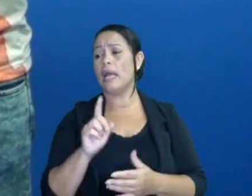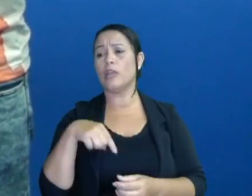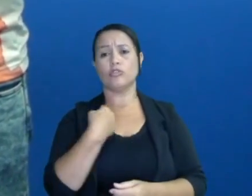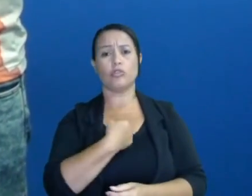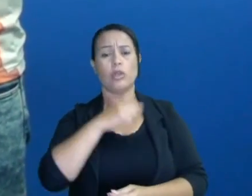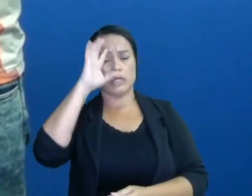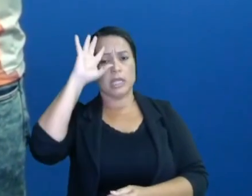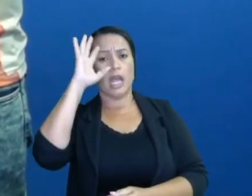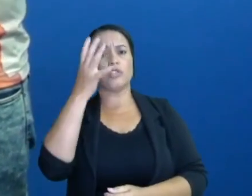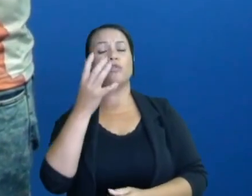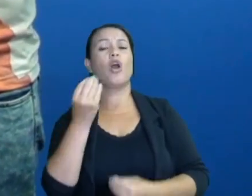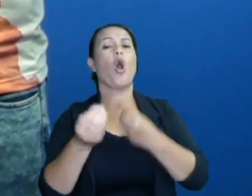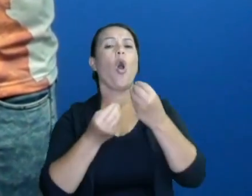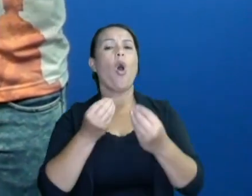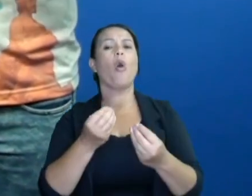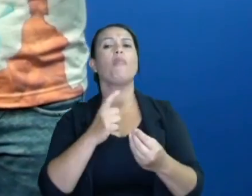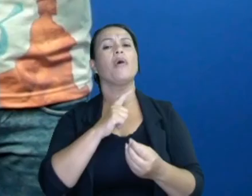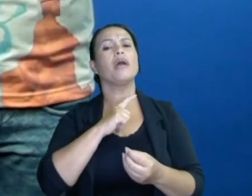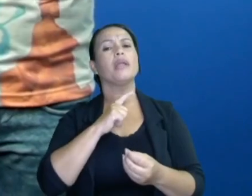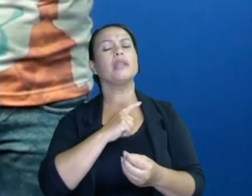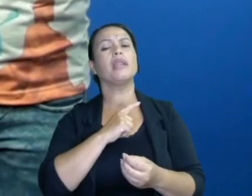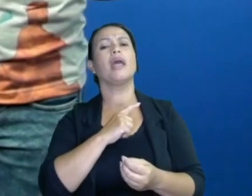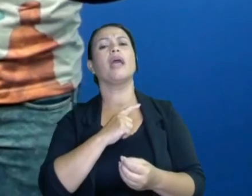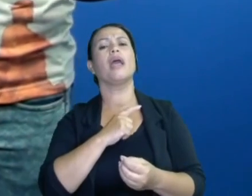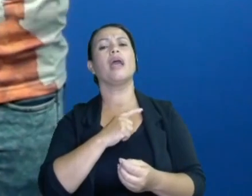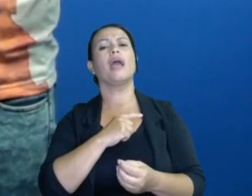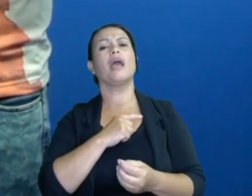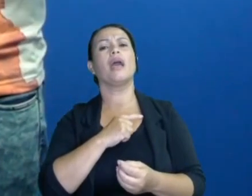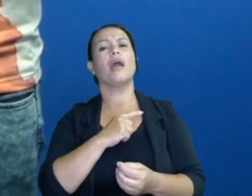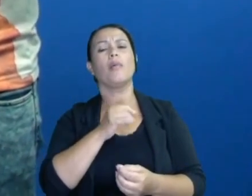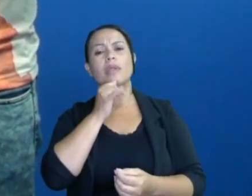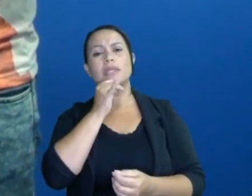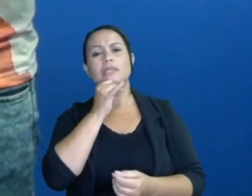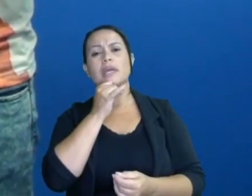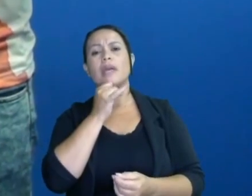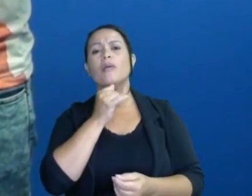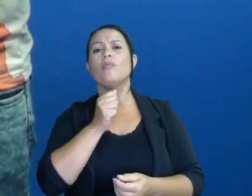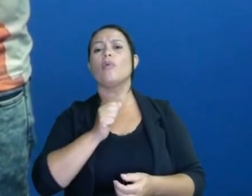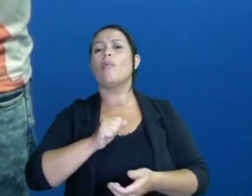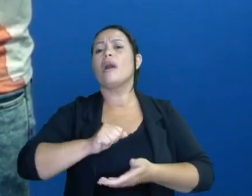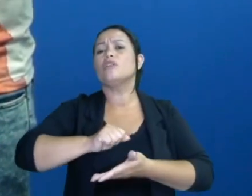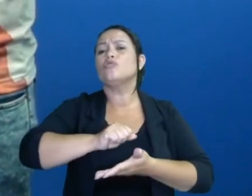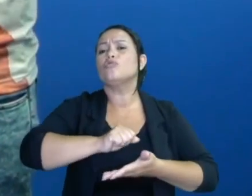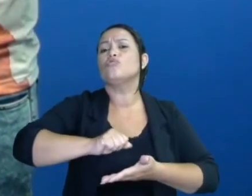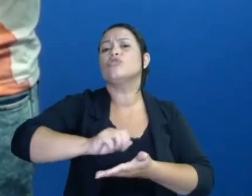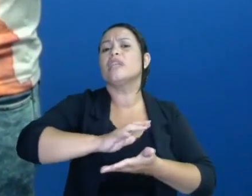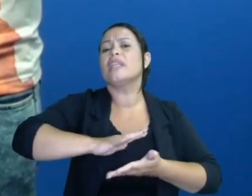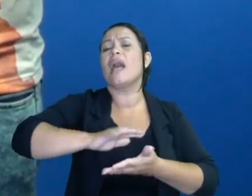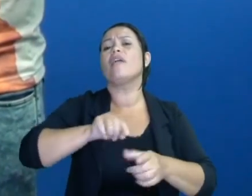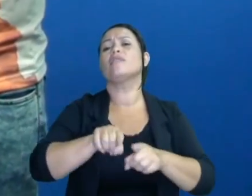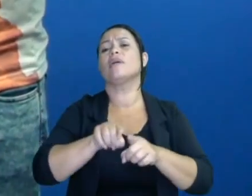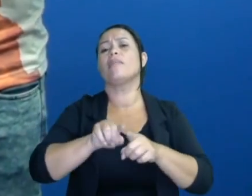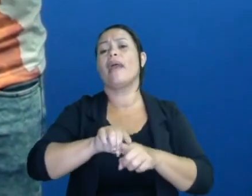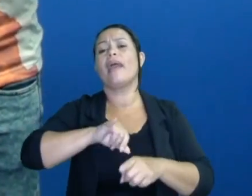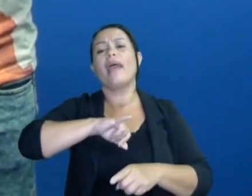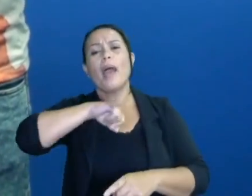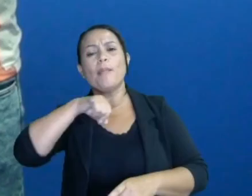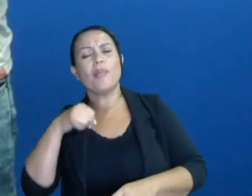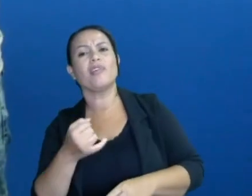nossa de ter um consumo mais sustentável no nosso dia a dia. Saber reciclar,